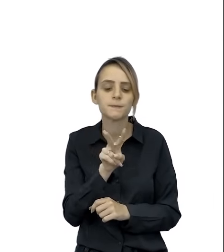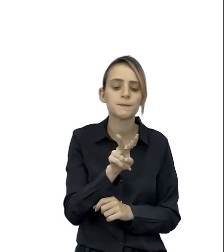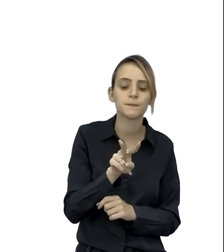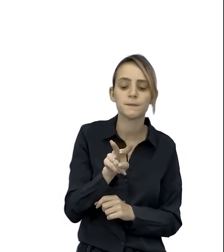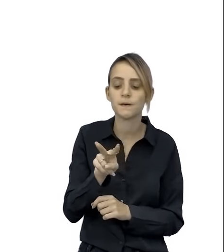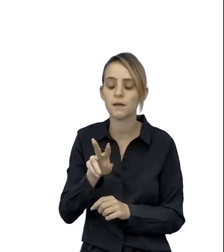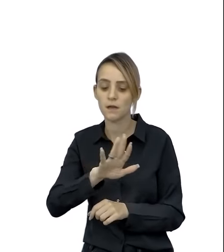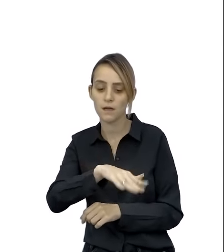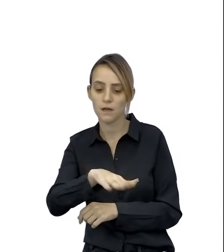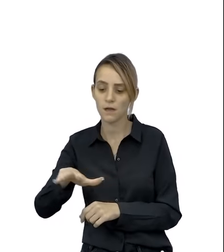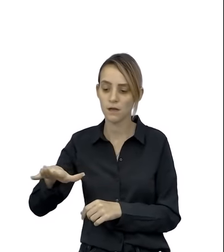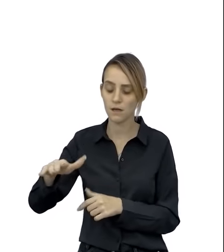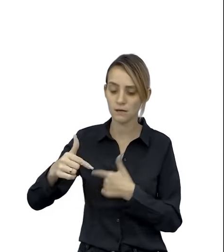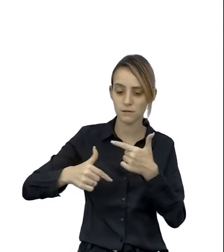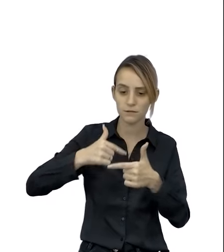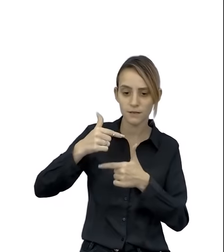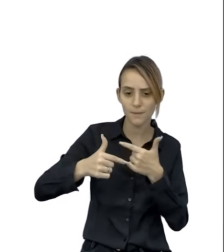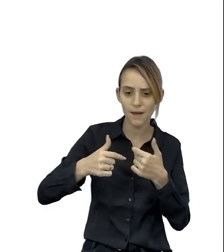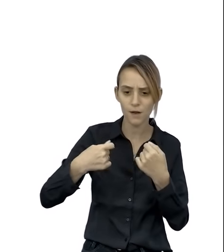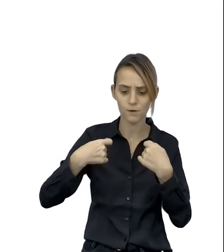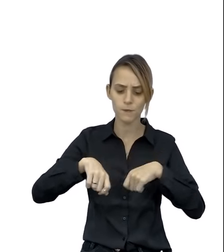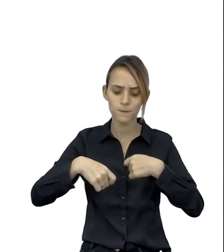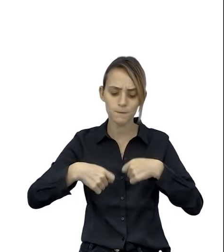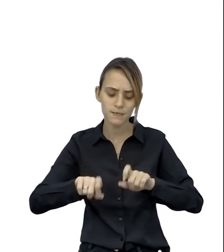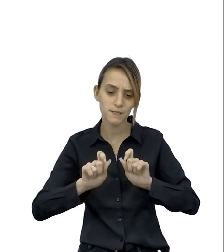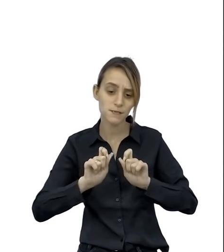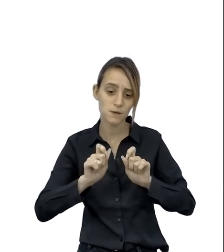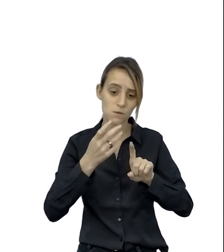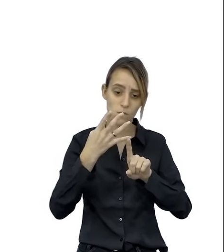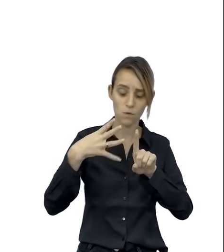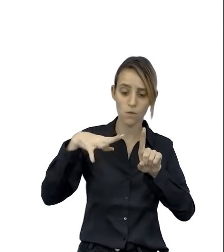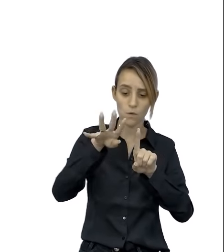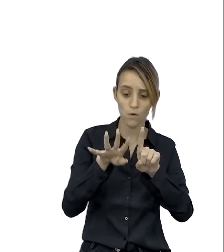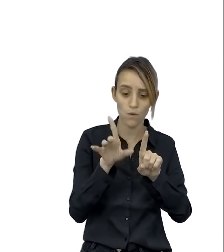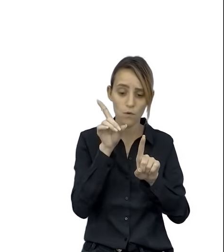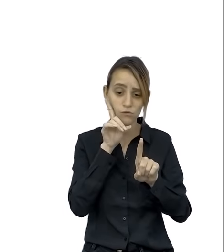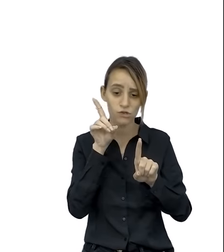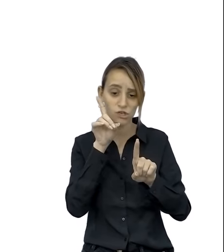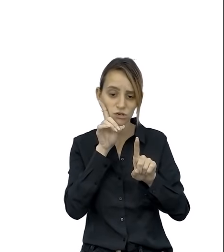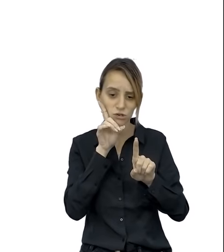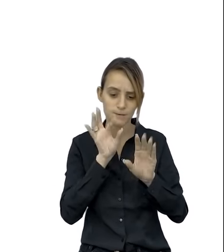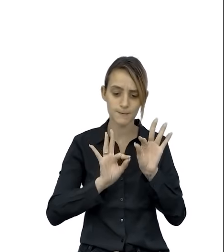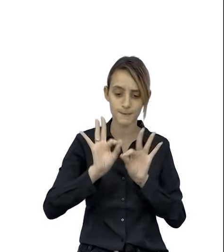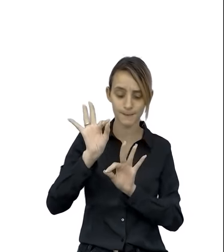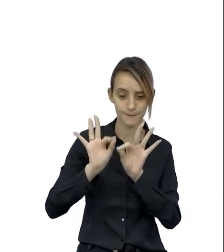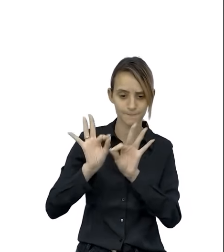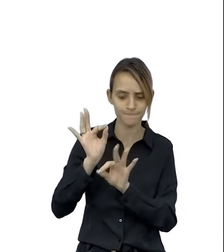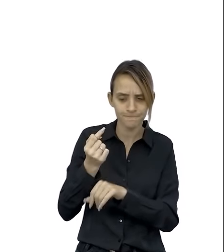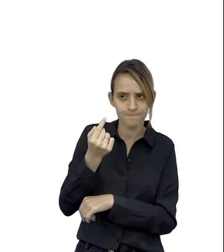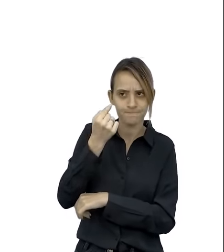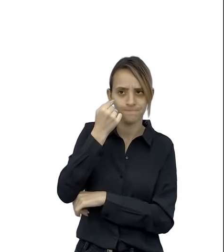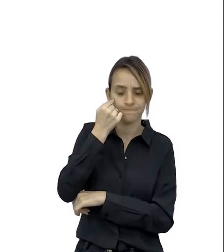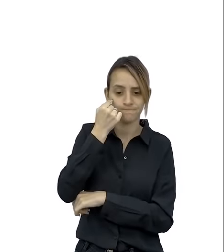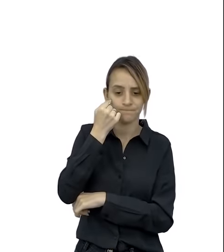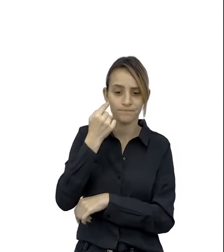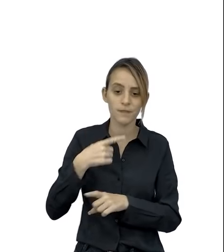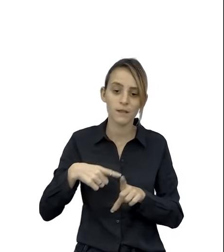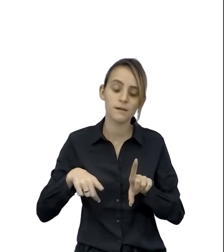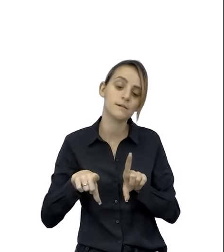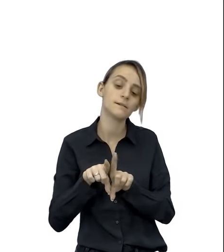realizado na escola, é importante organizar um roteiro para a sua reflexão. E, claro, se esse roteiro